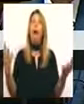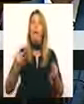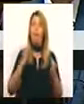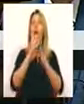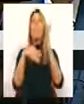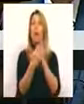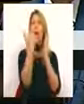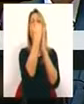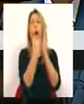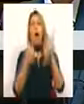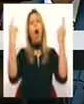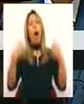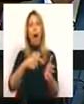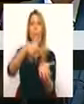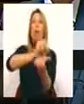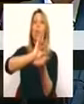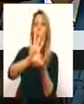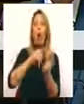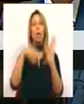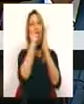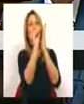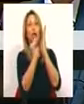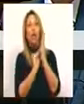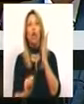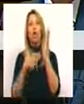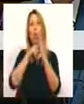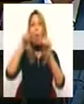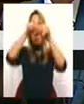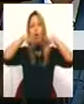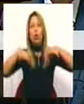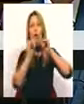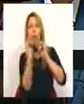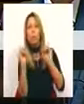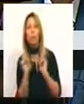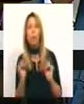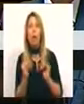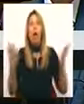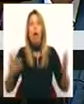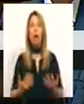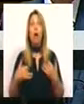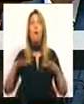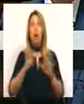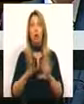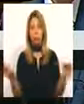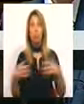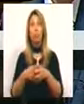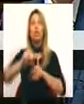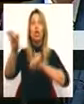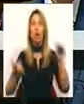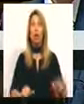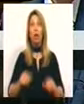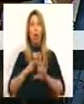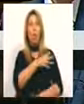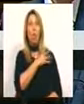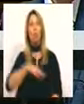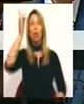muito está escrito em powerpoints e fluxogramas, mas a verdade é que os comandos distritais, os comandantes dos bombeiros, os autarcas,